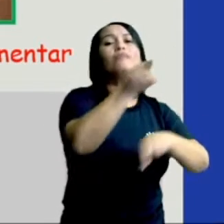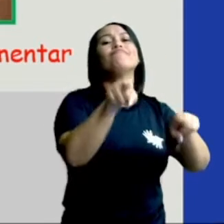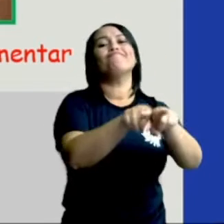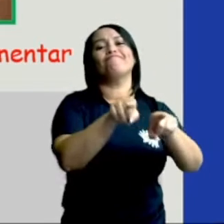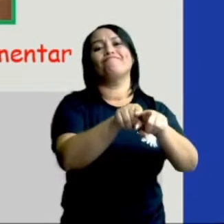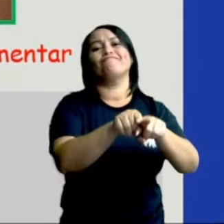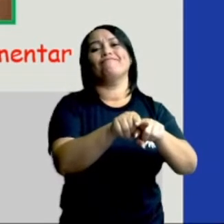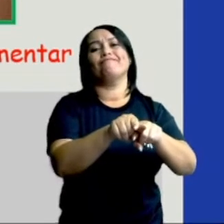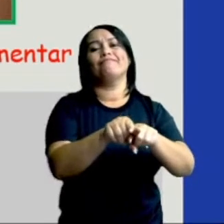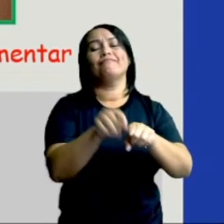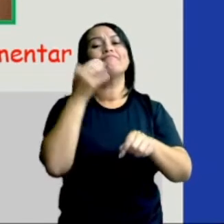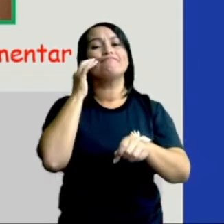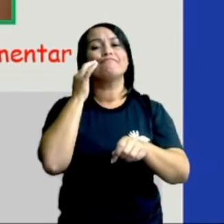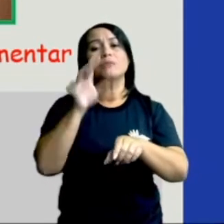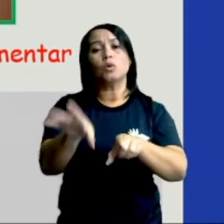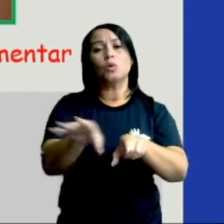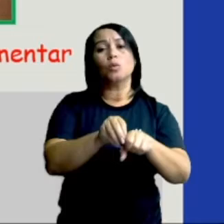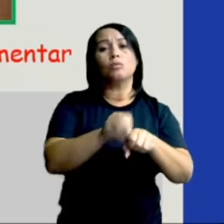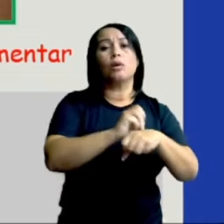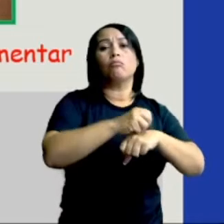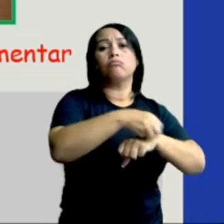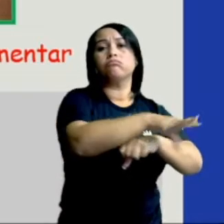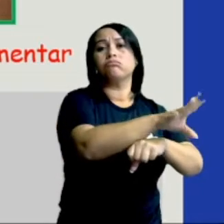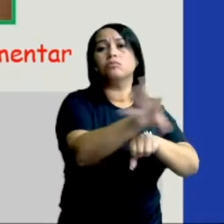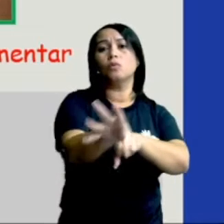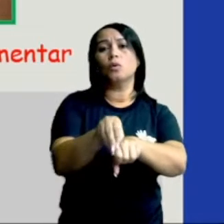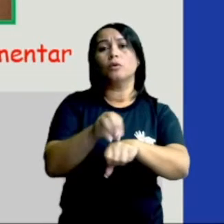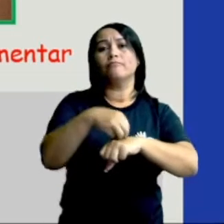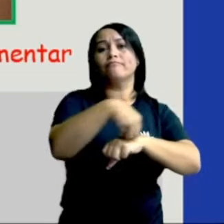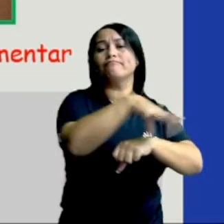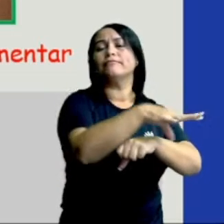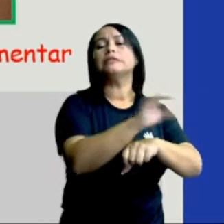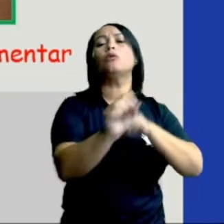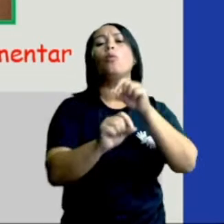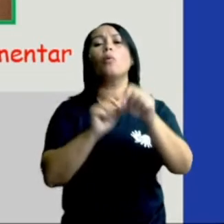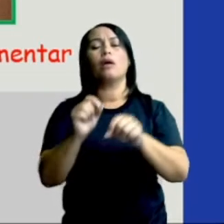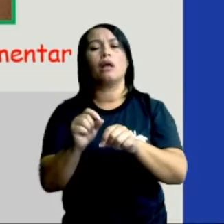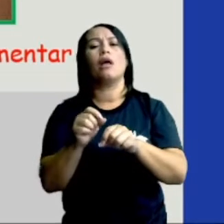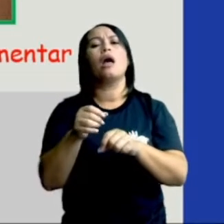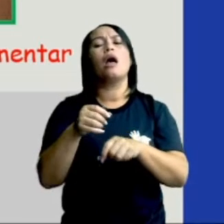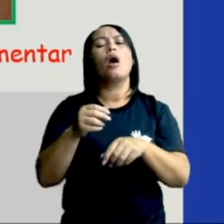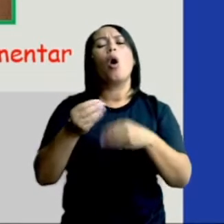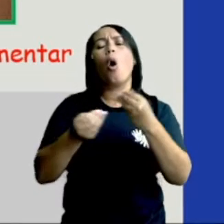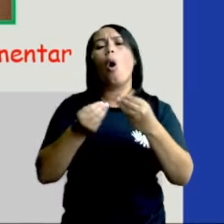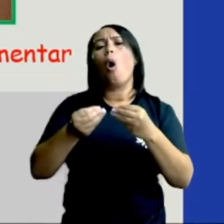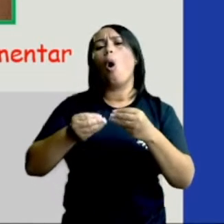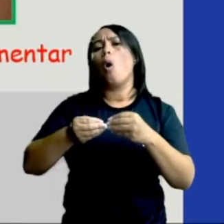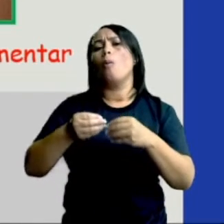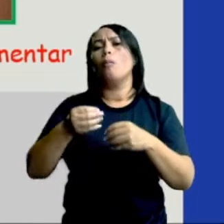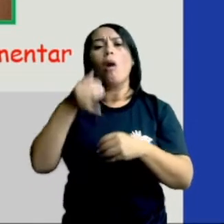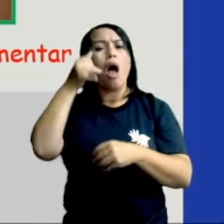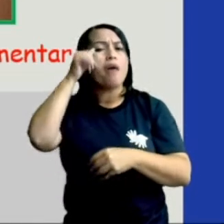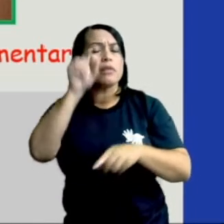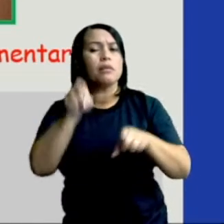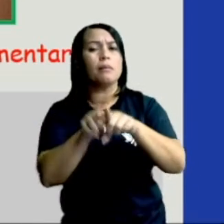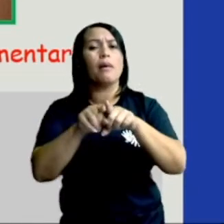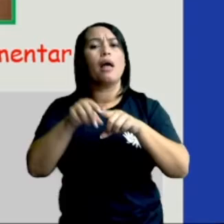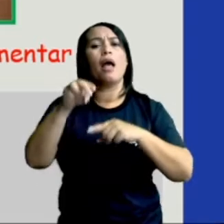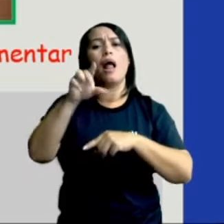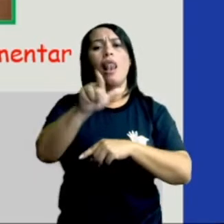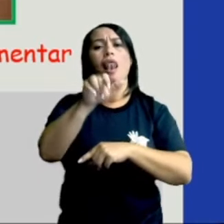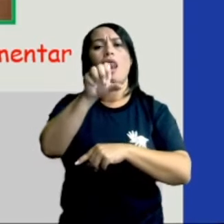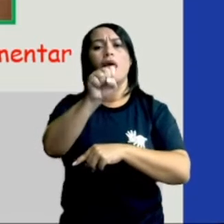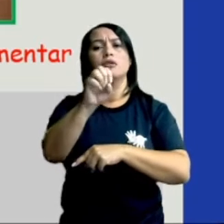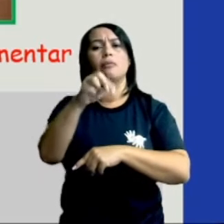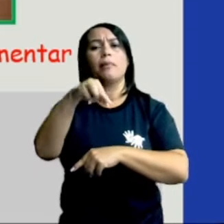ficar infectado com a leishmaniose. Portanto, a prevenção, a medida preventiva para a leishmaniose